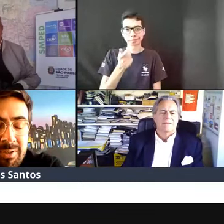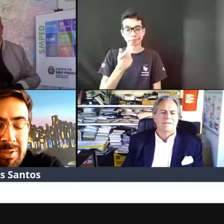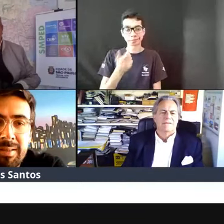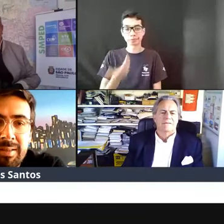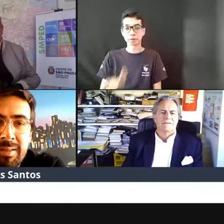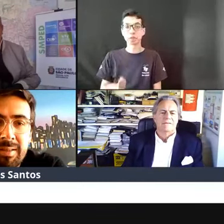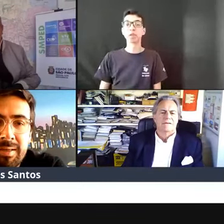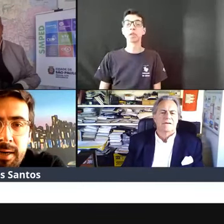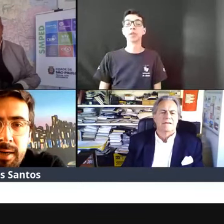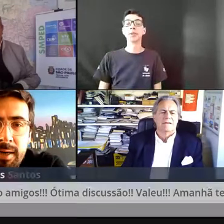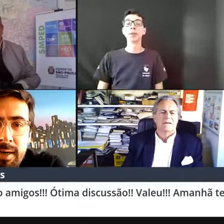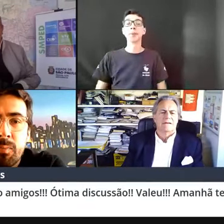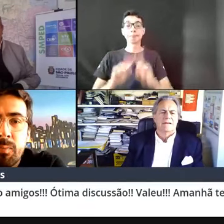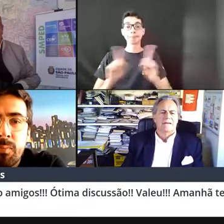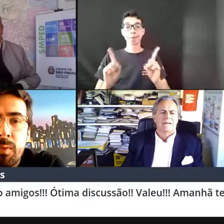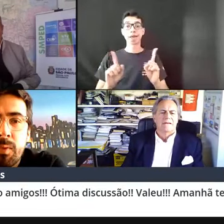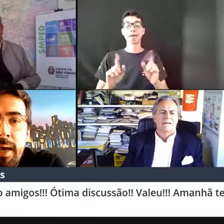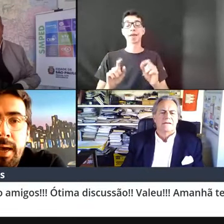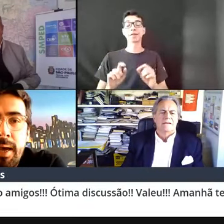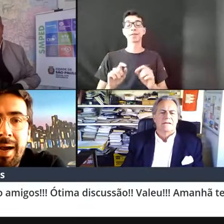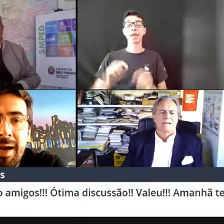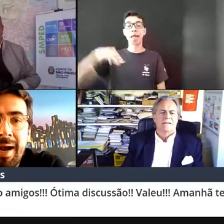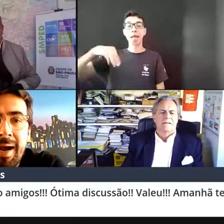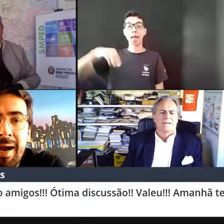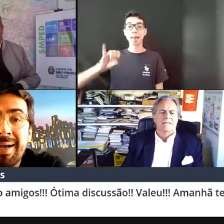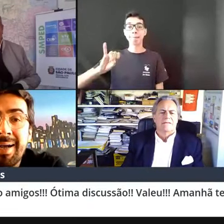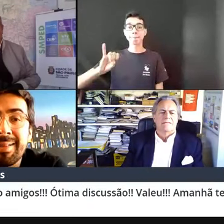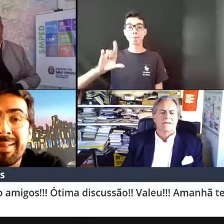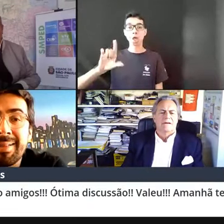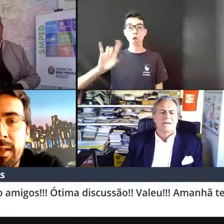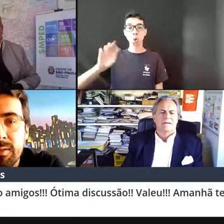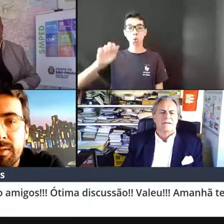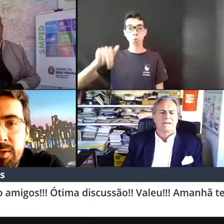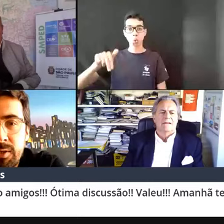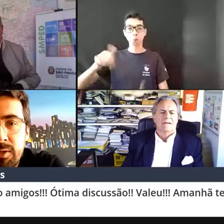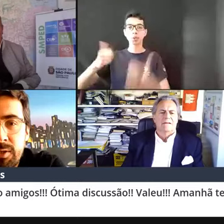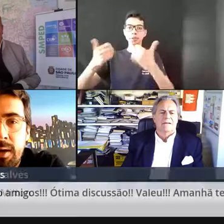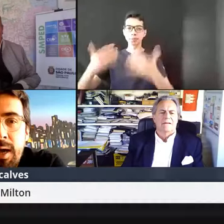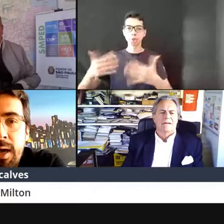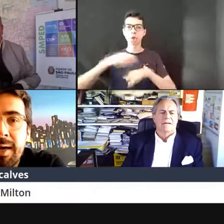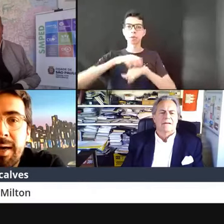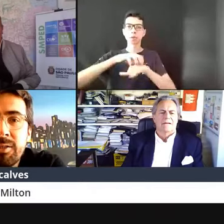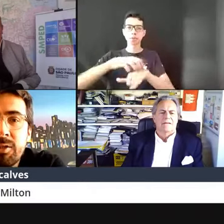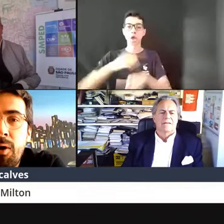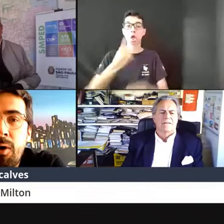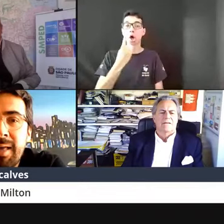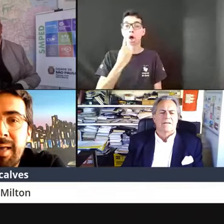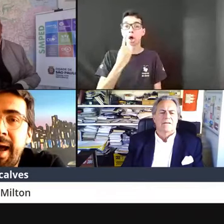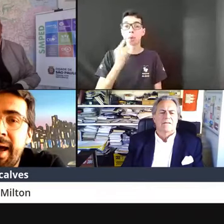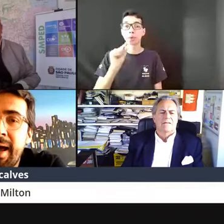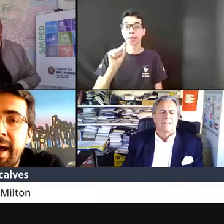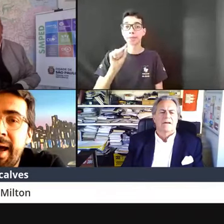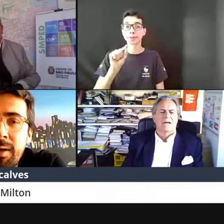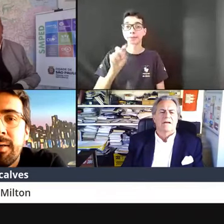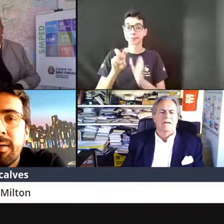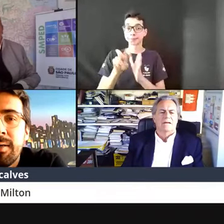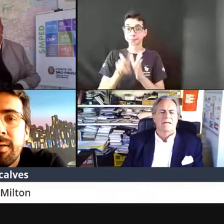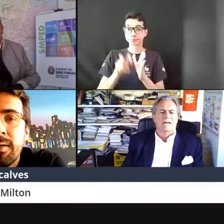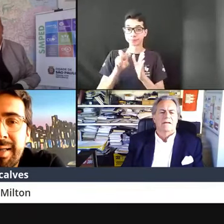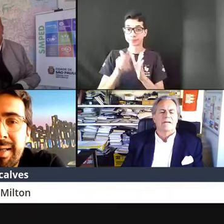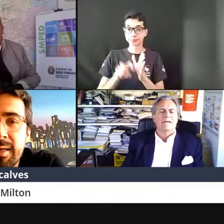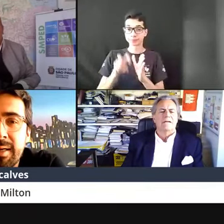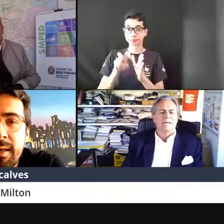cita transporte, a cadeira de rodas, veja só, a cadeira de rodas ela é a régua